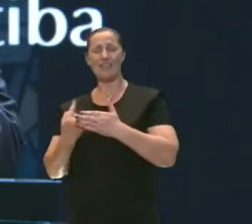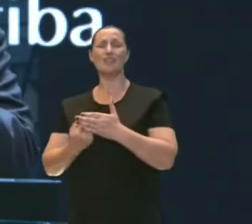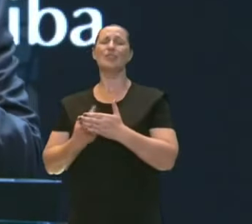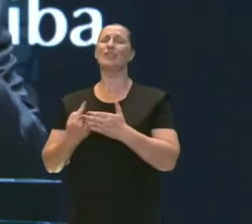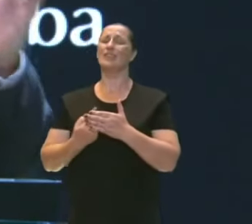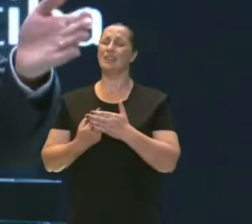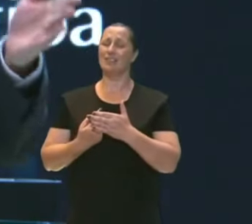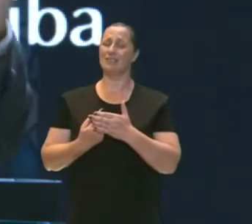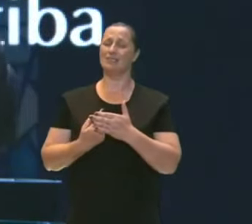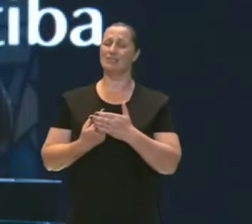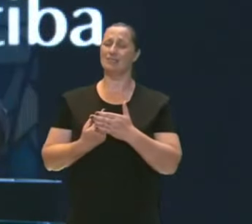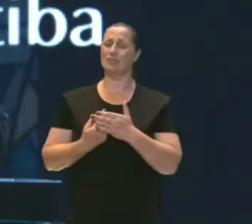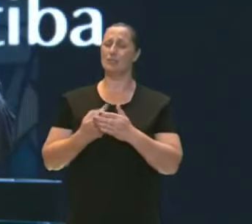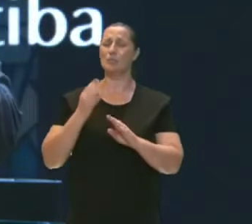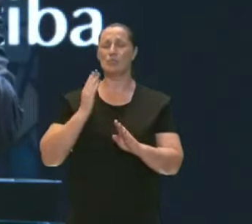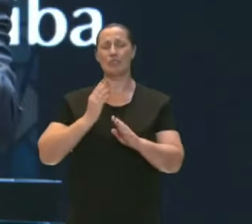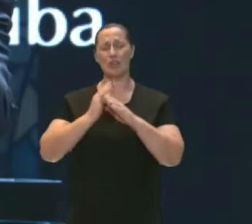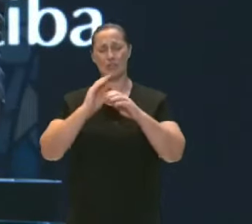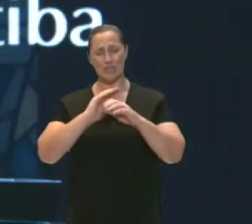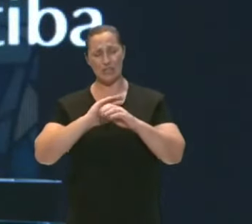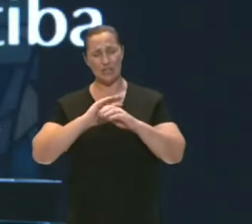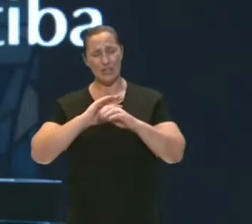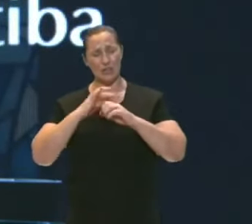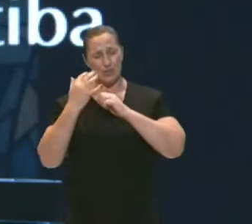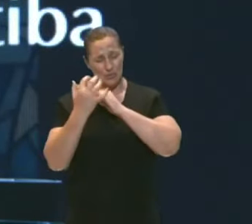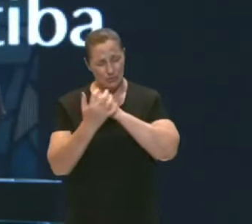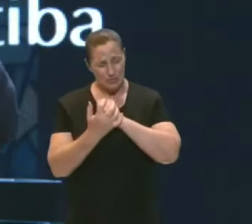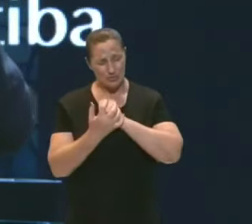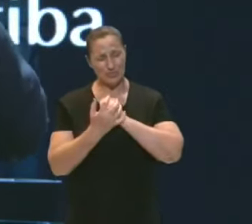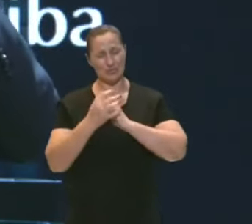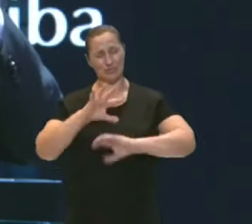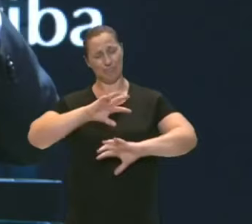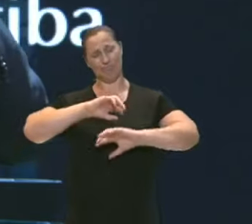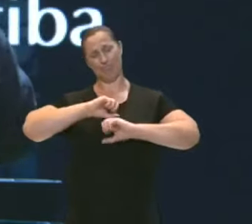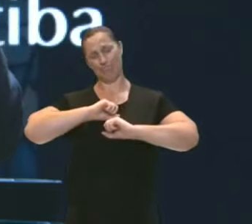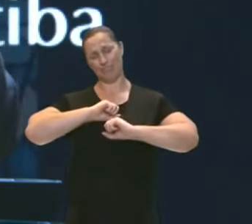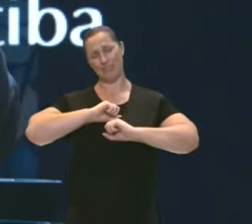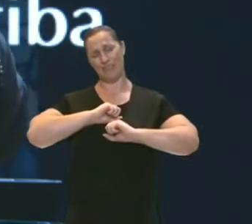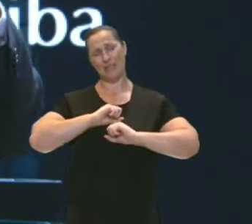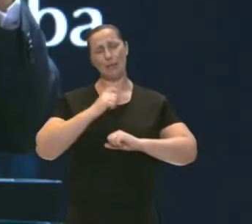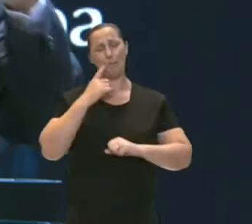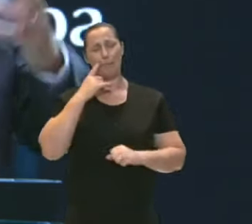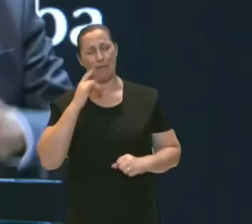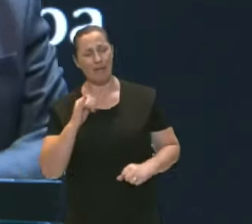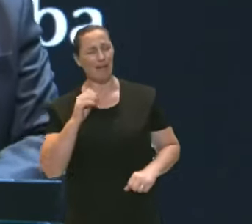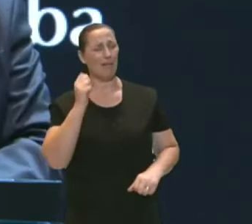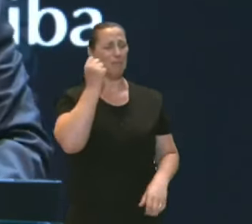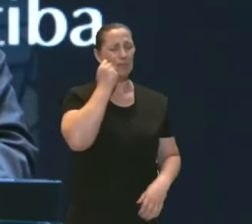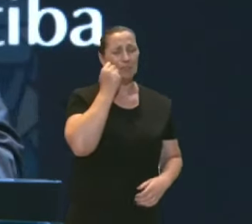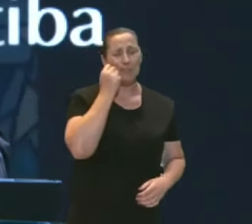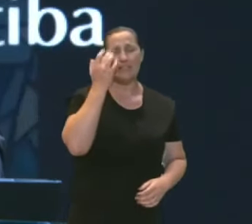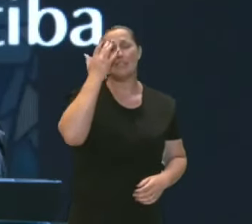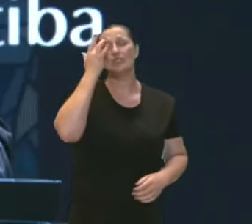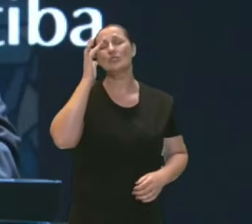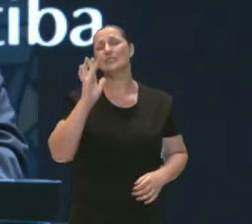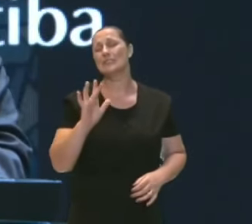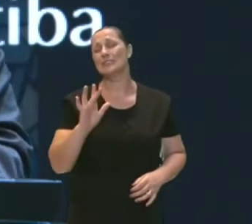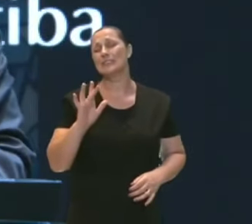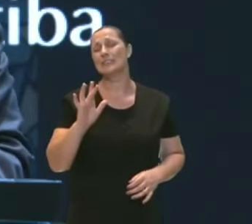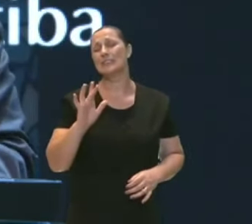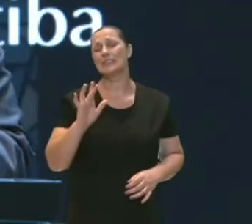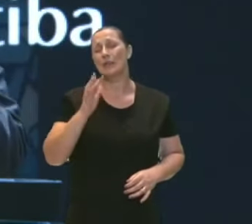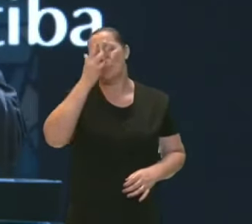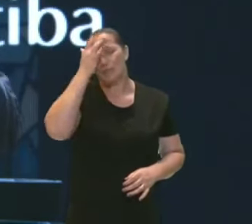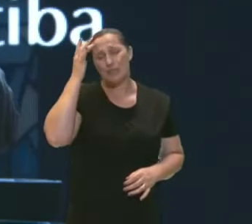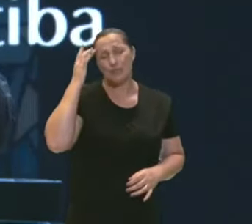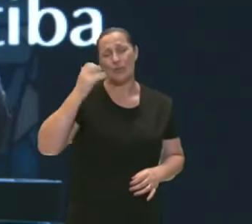necessárias, sejam crianças, adolescentes, pais e mães, talvez alguns já mais idosos, avançados em